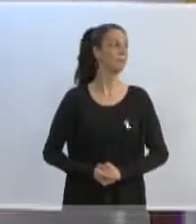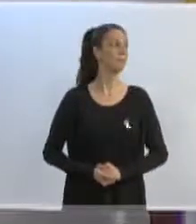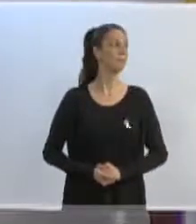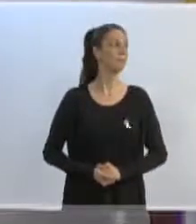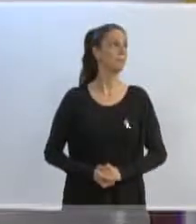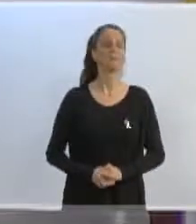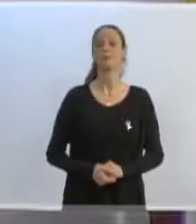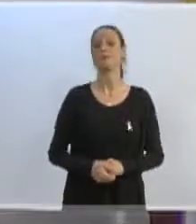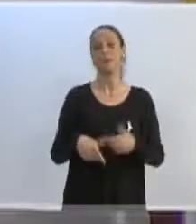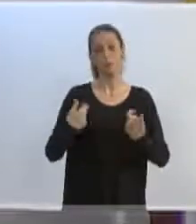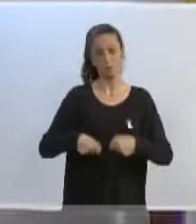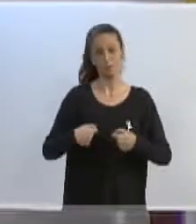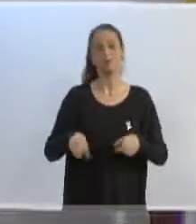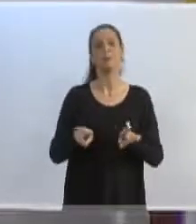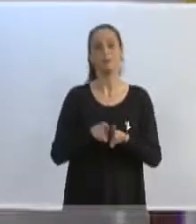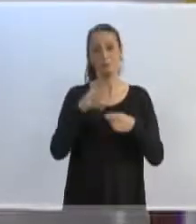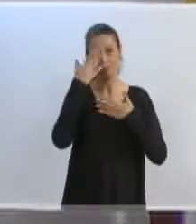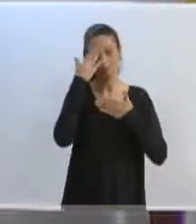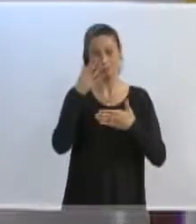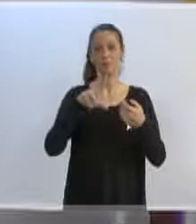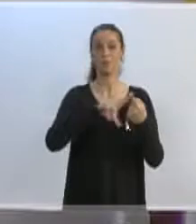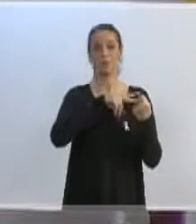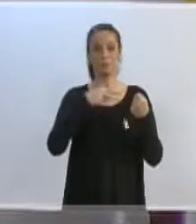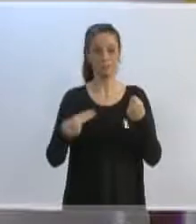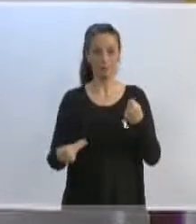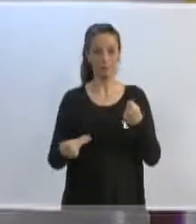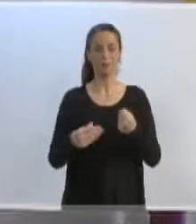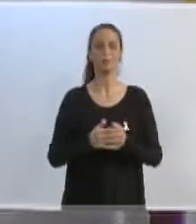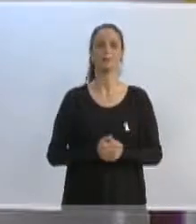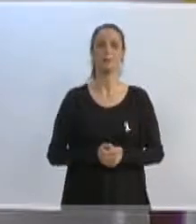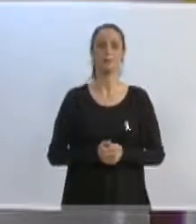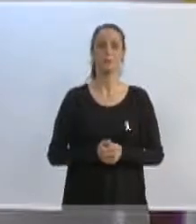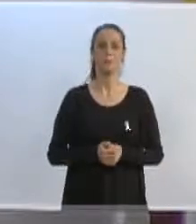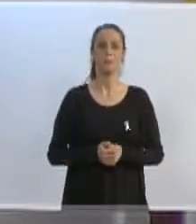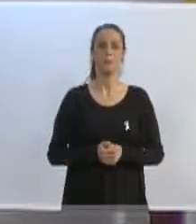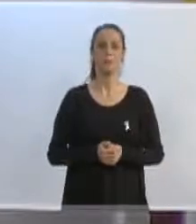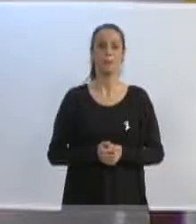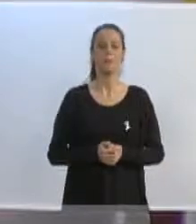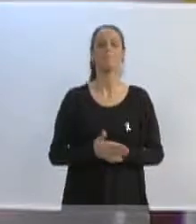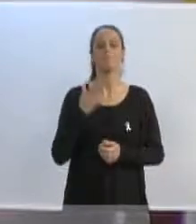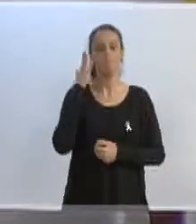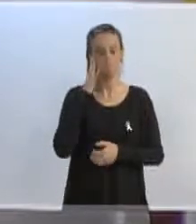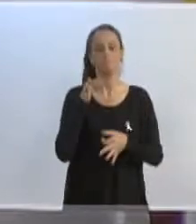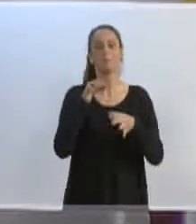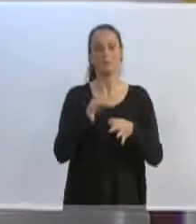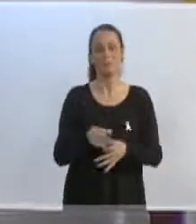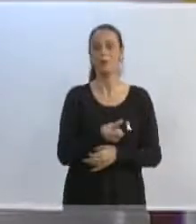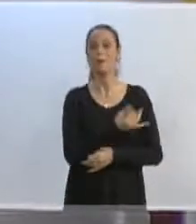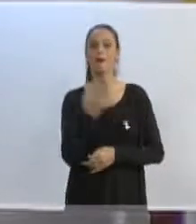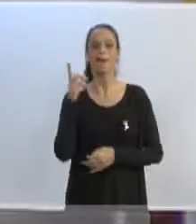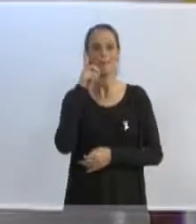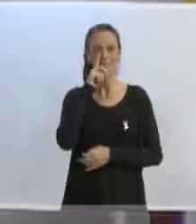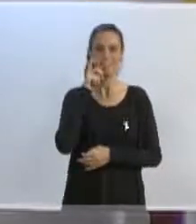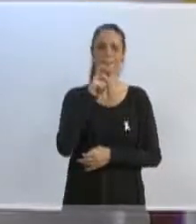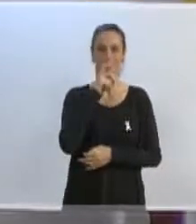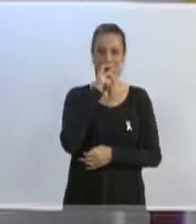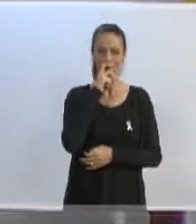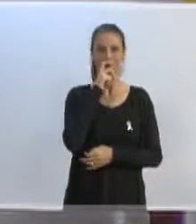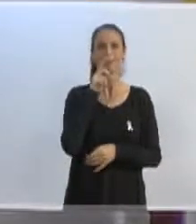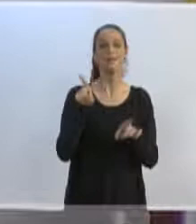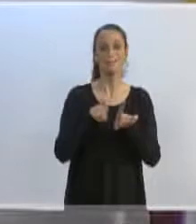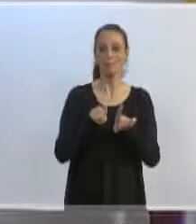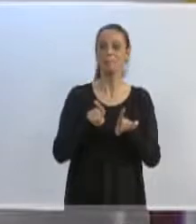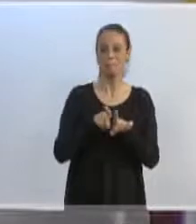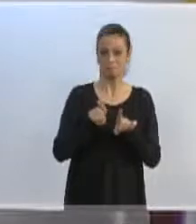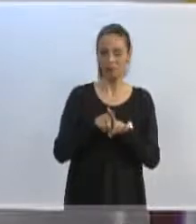Eu também não posso deixar de agradecer ao Paradesporto, que eu tenho certeza que muitos pais que estão aqui hoje são